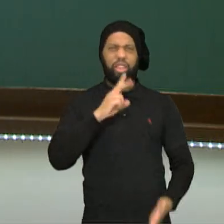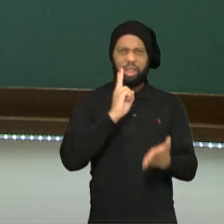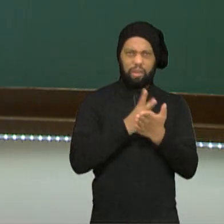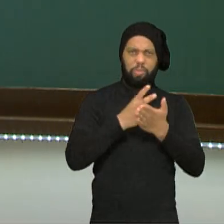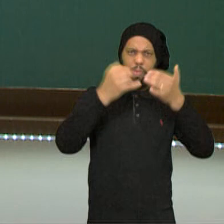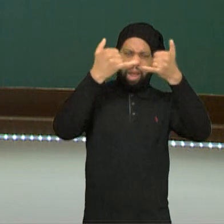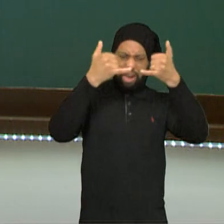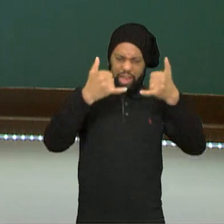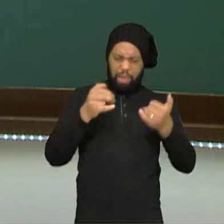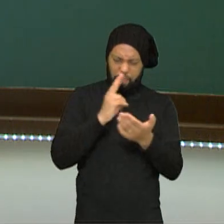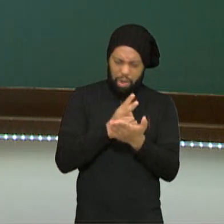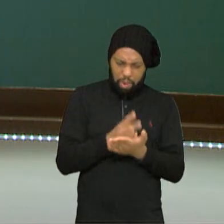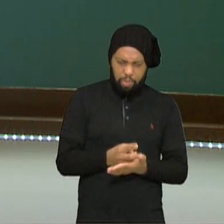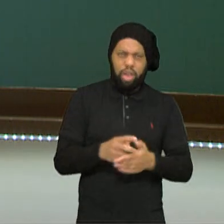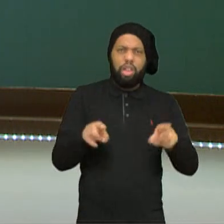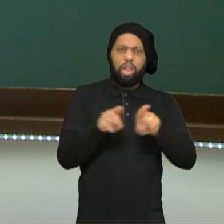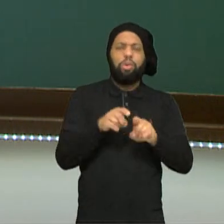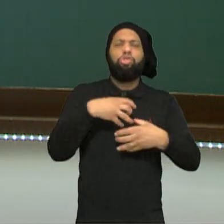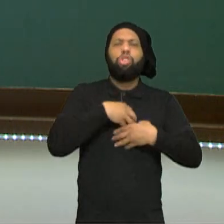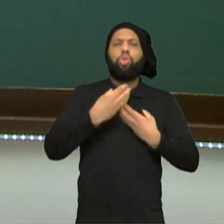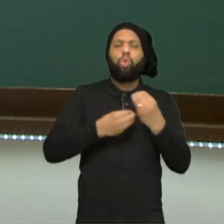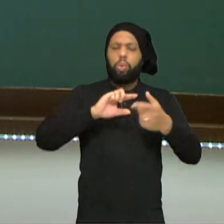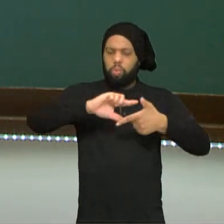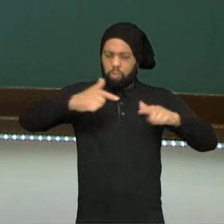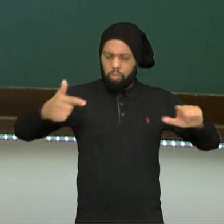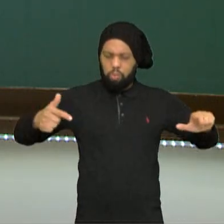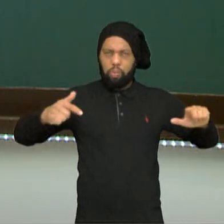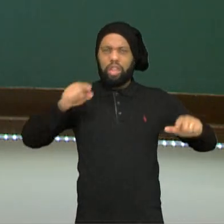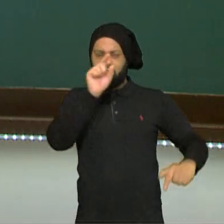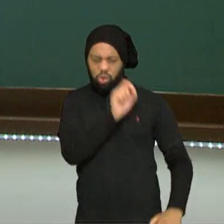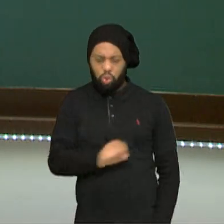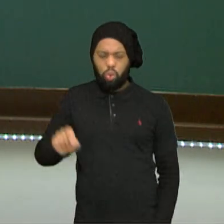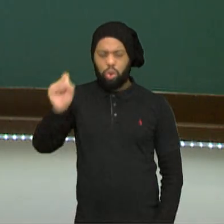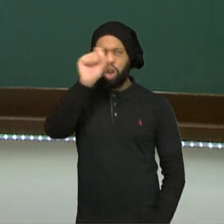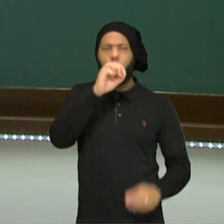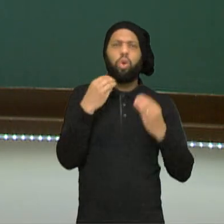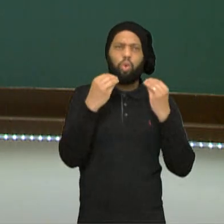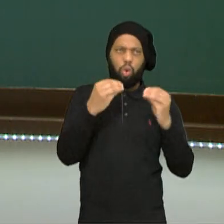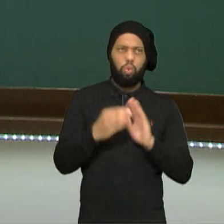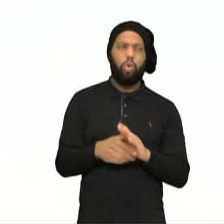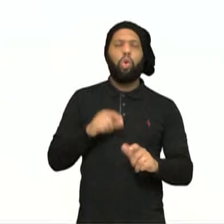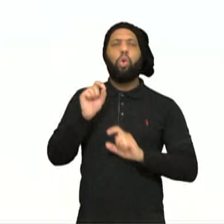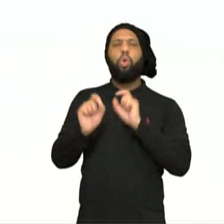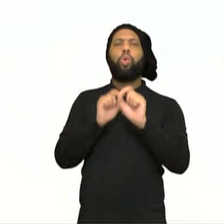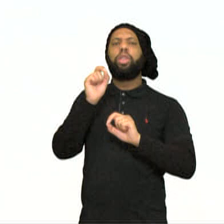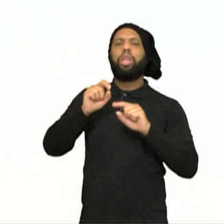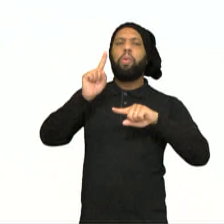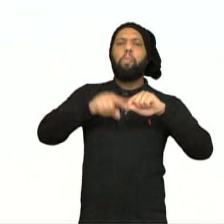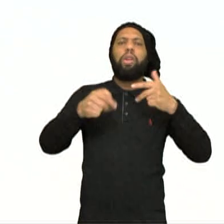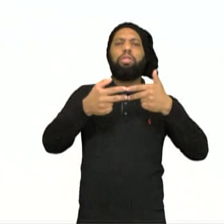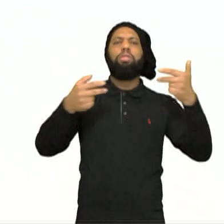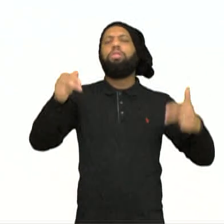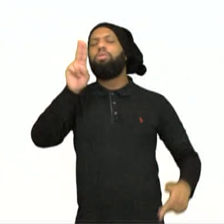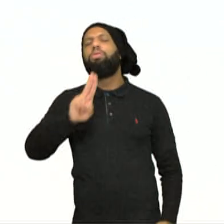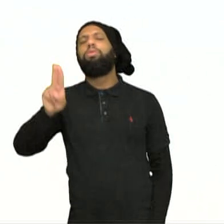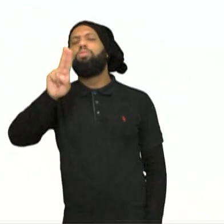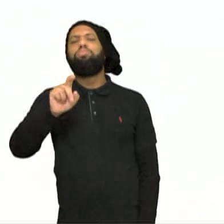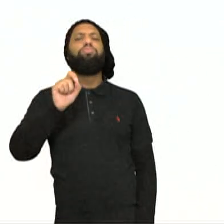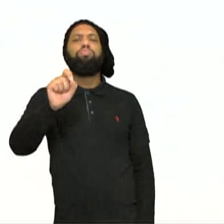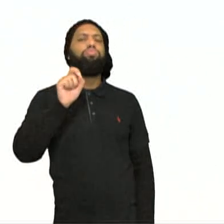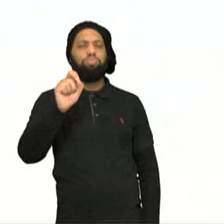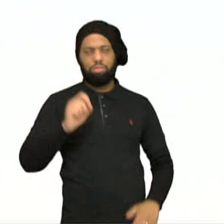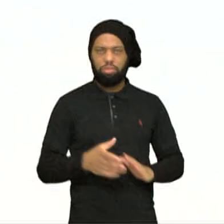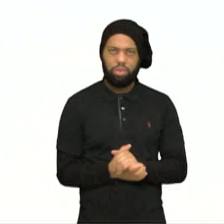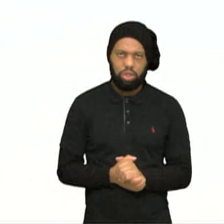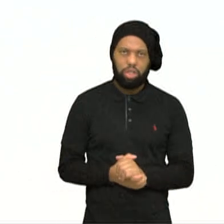linhas são circulares? Elas são formas geométricas? Como elas são? Que materialidade está sendo usada? Né? Então, que material está sendo